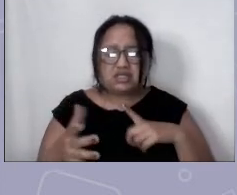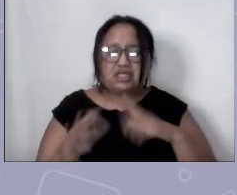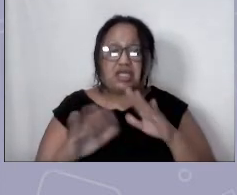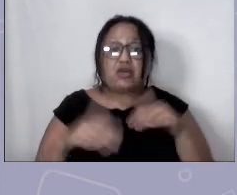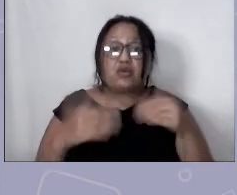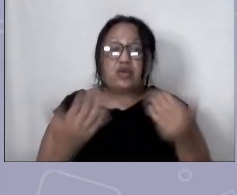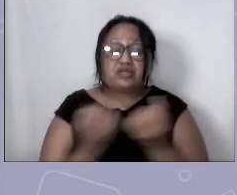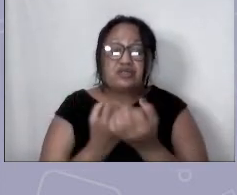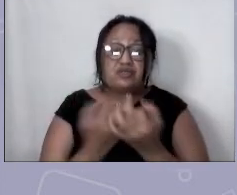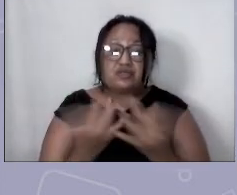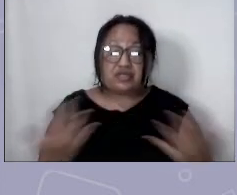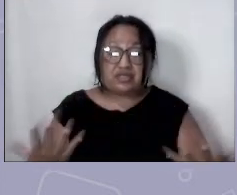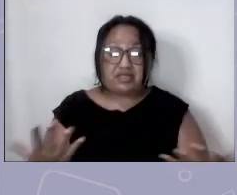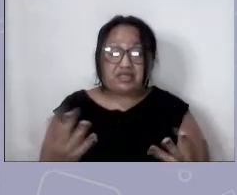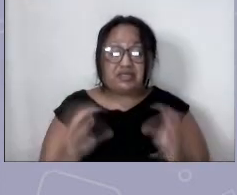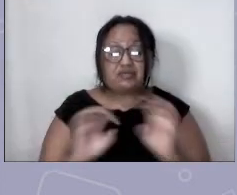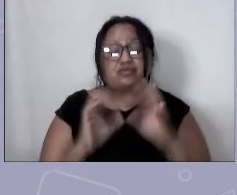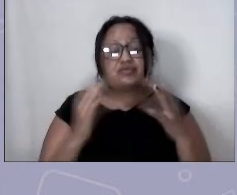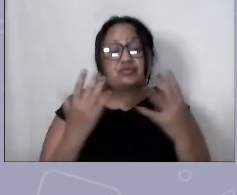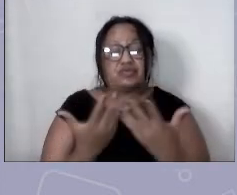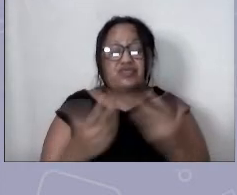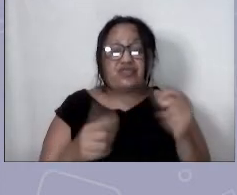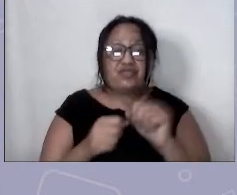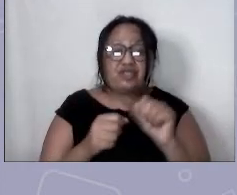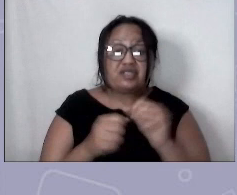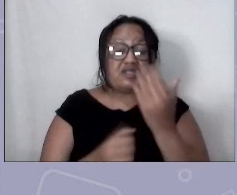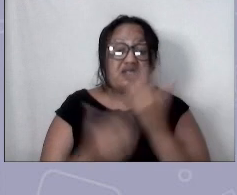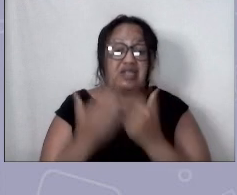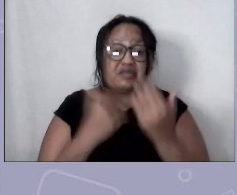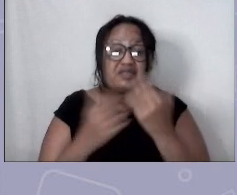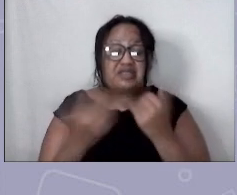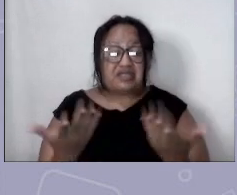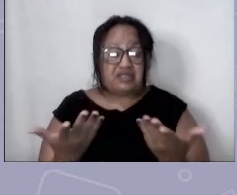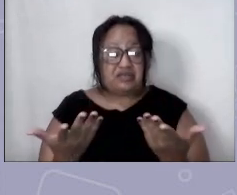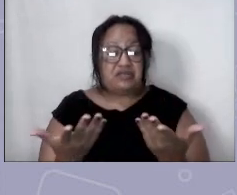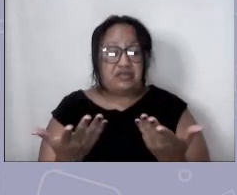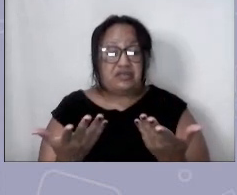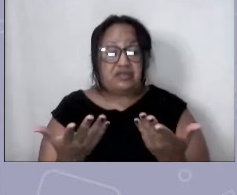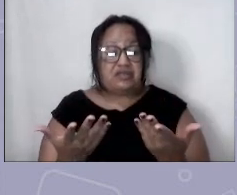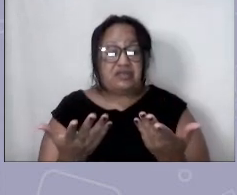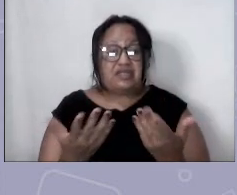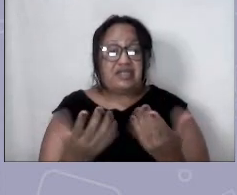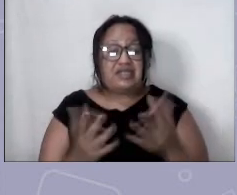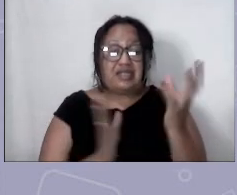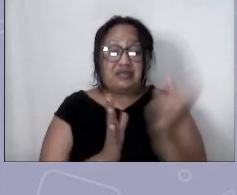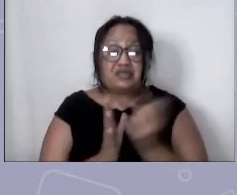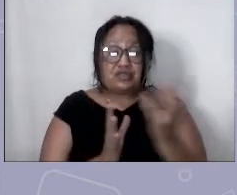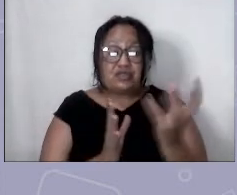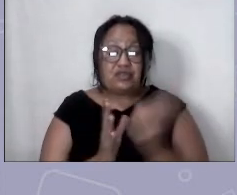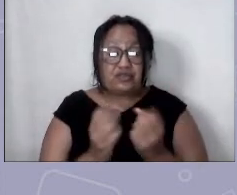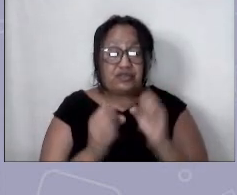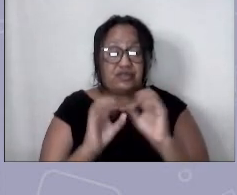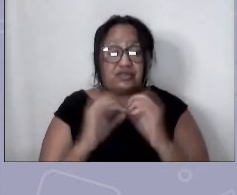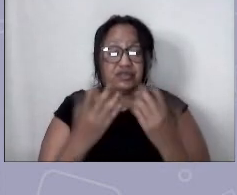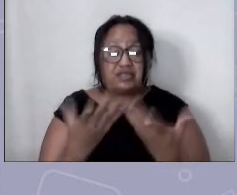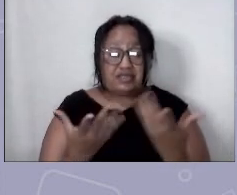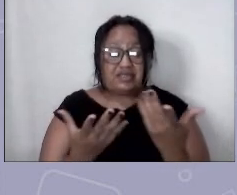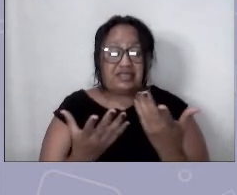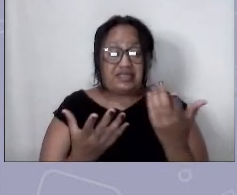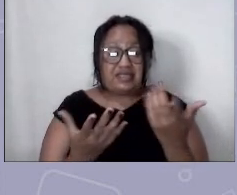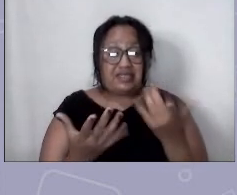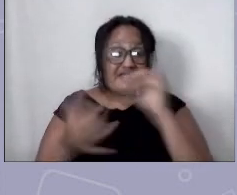vegetais né fazendo parte da alimentação aí da cadeia alimentar esses vegetais eles absorvem esses agrotóxicos esses